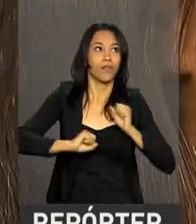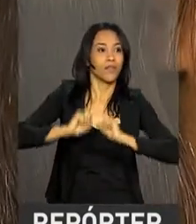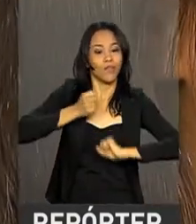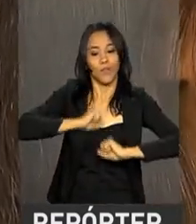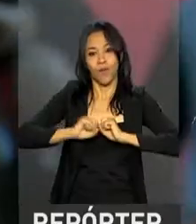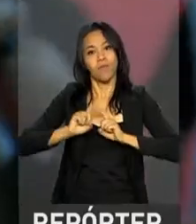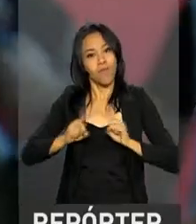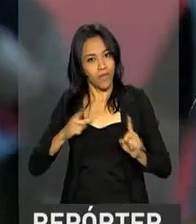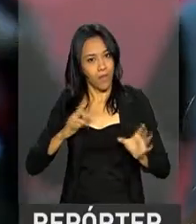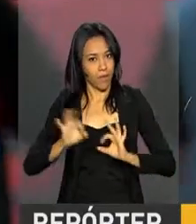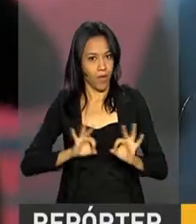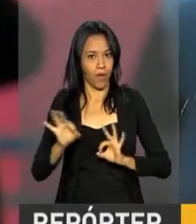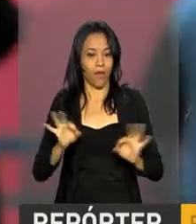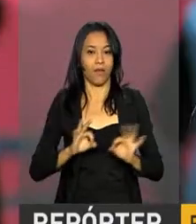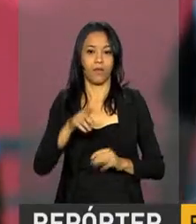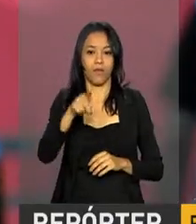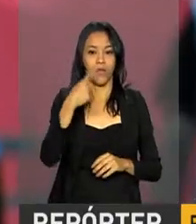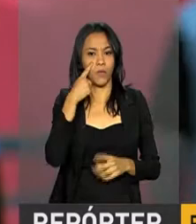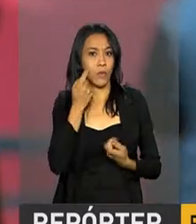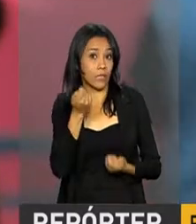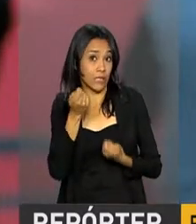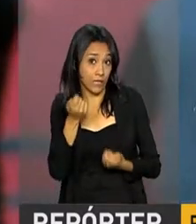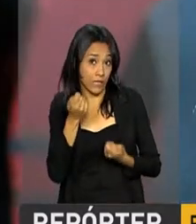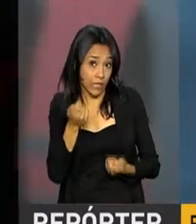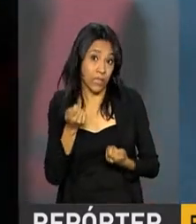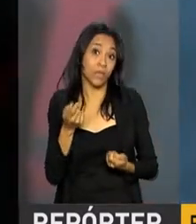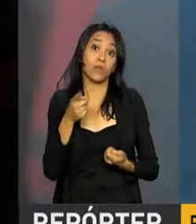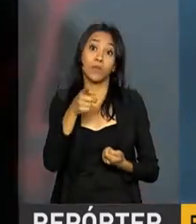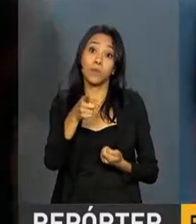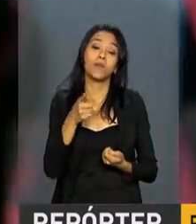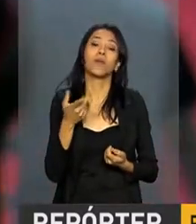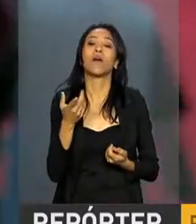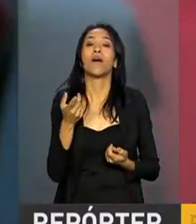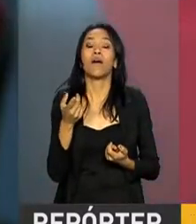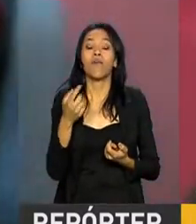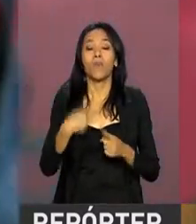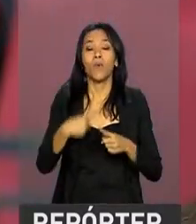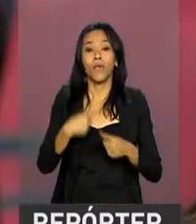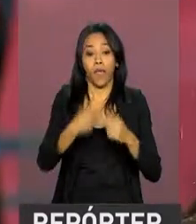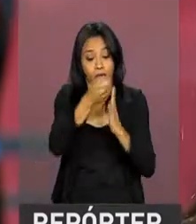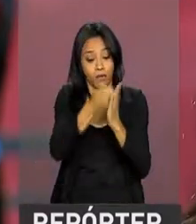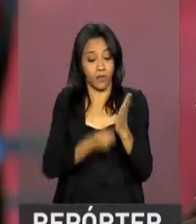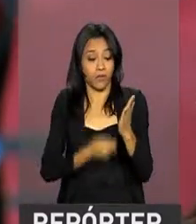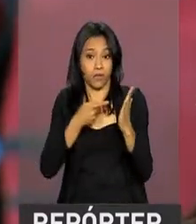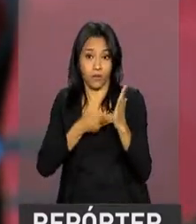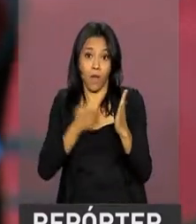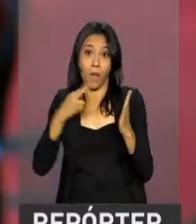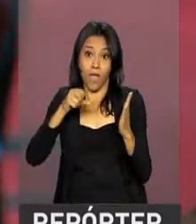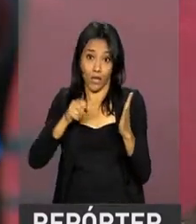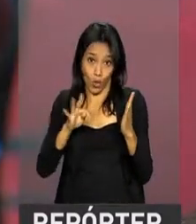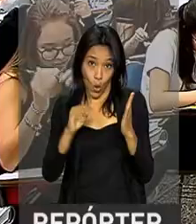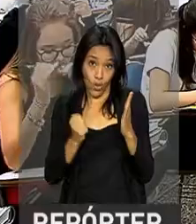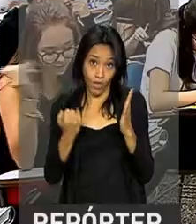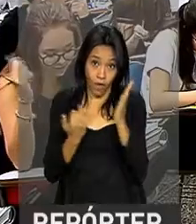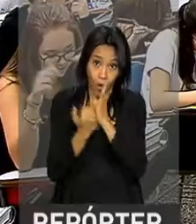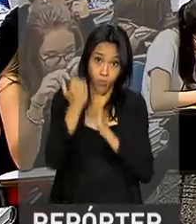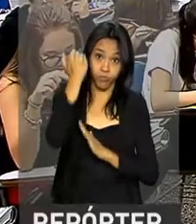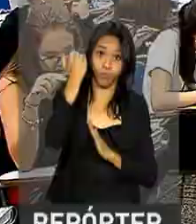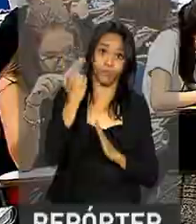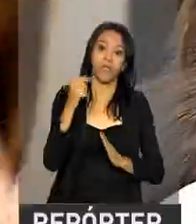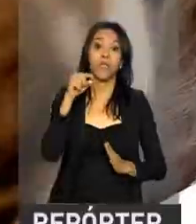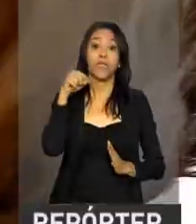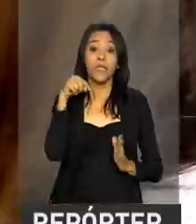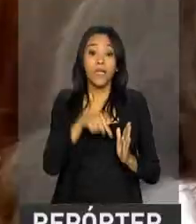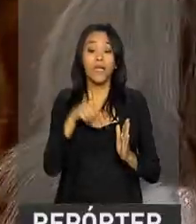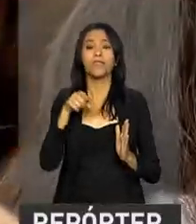preparada a oferta final tentando realmente apostar na redação porque indo bem na redação e a nota vai lá pra cima nessa edição